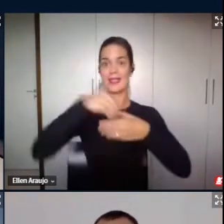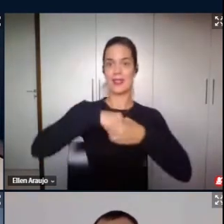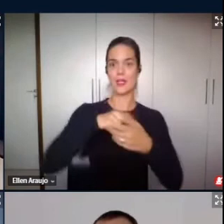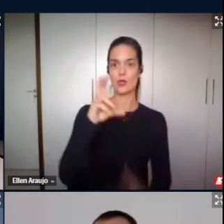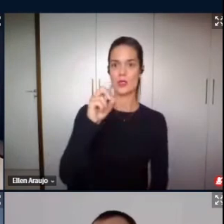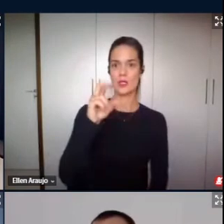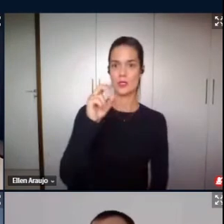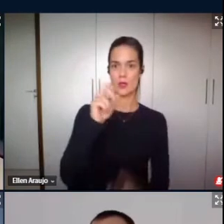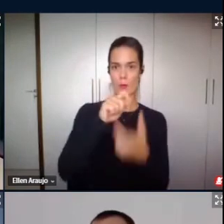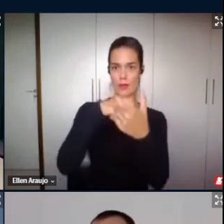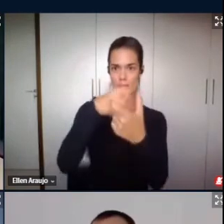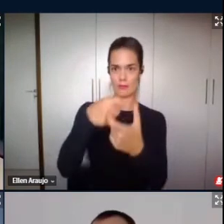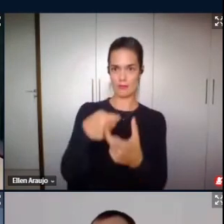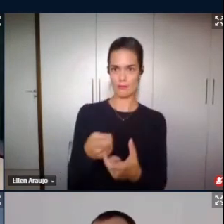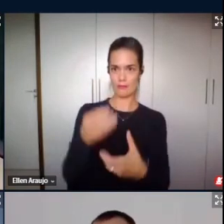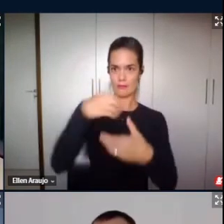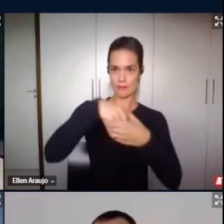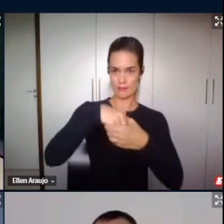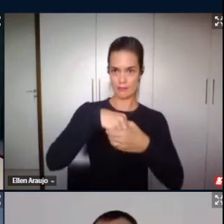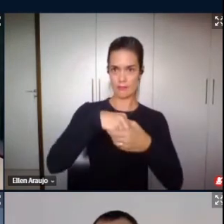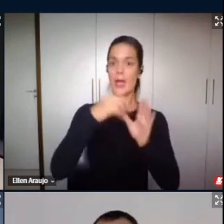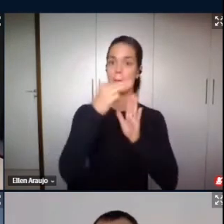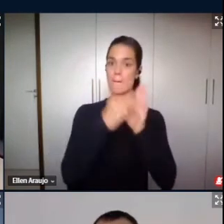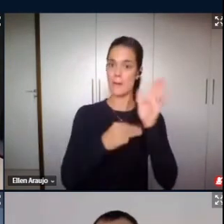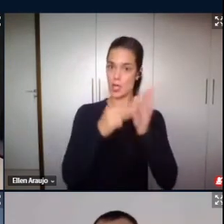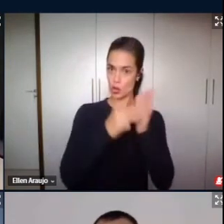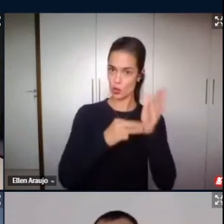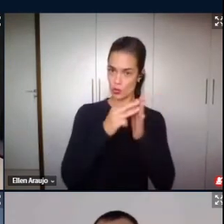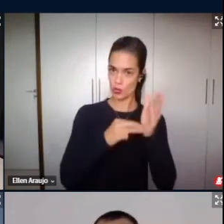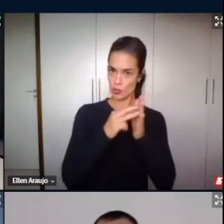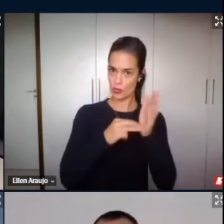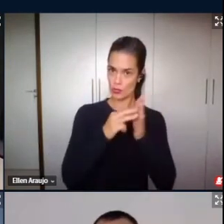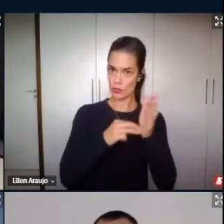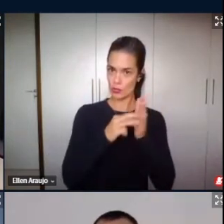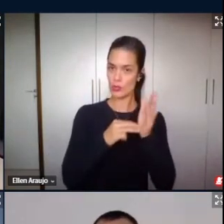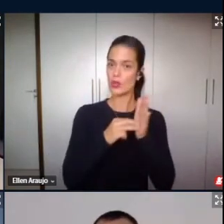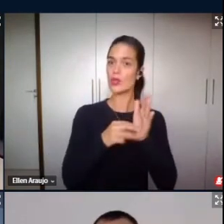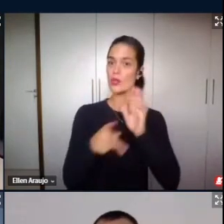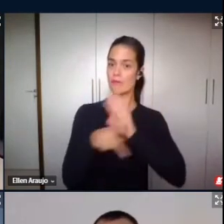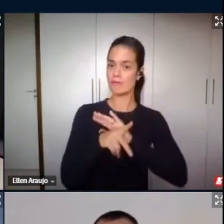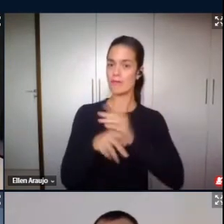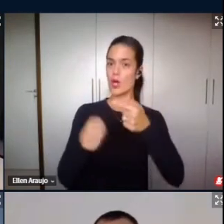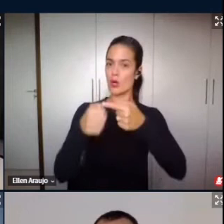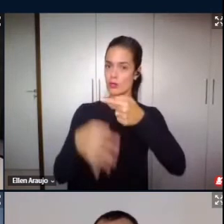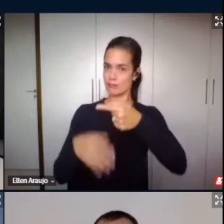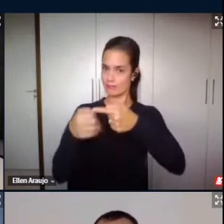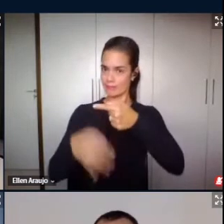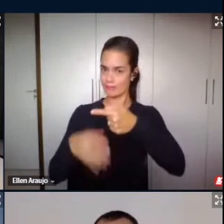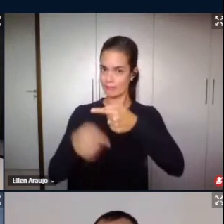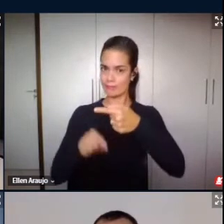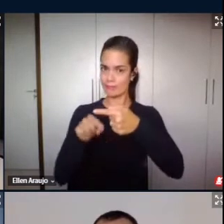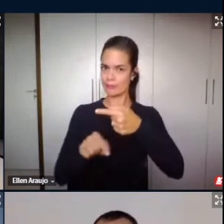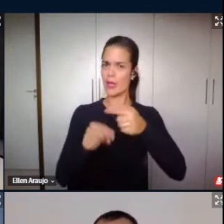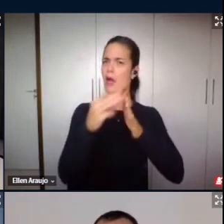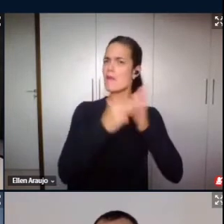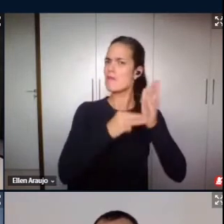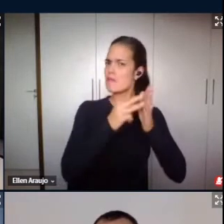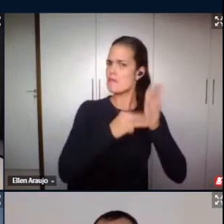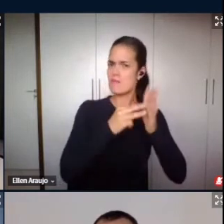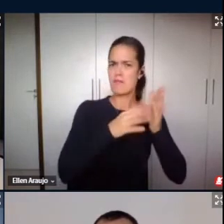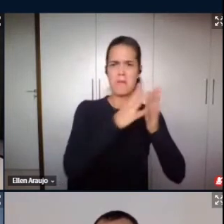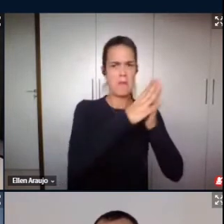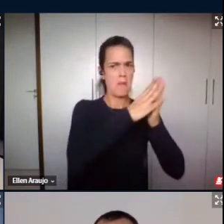termos. A metodologia através da qual o glossário foi edificado é um modelo a ser seguido